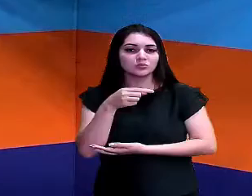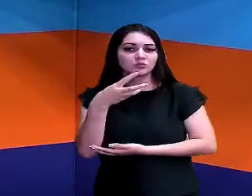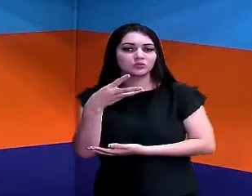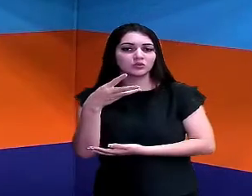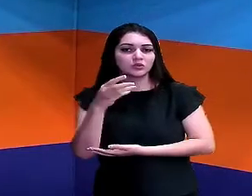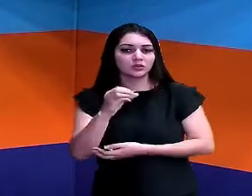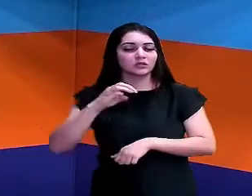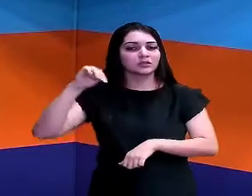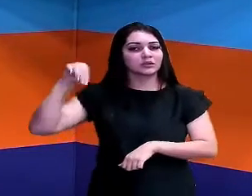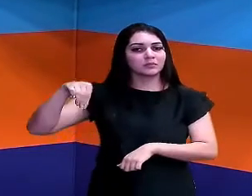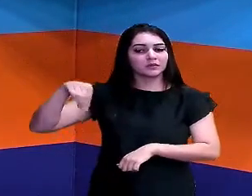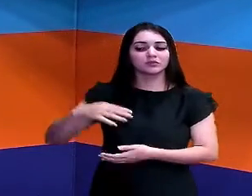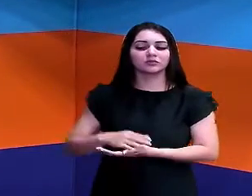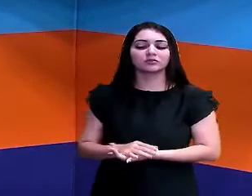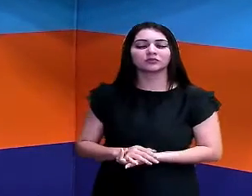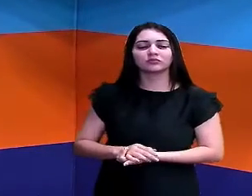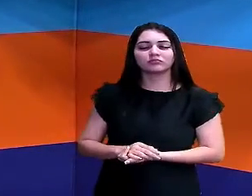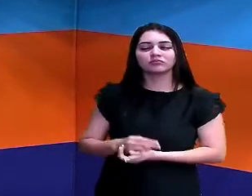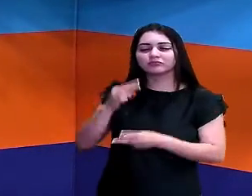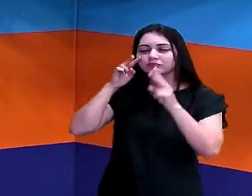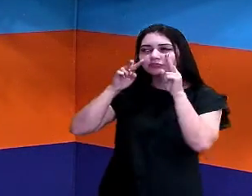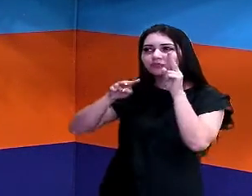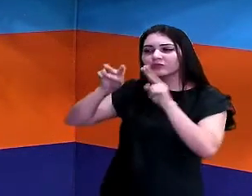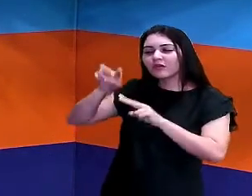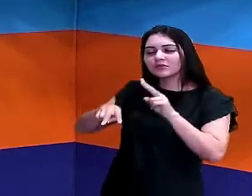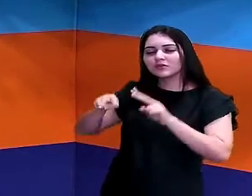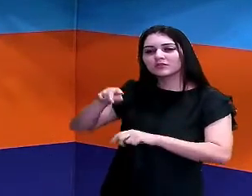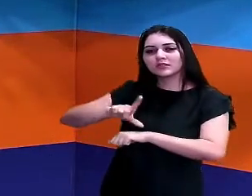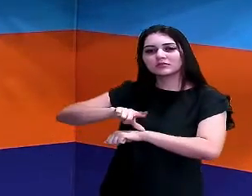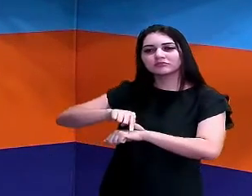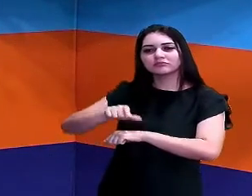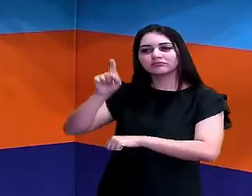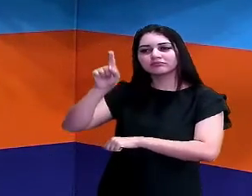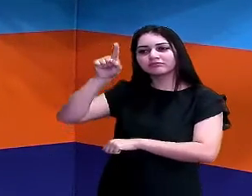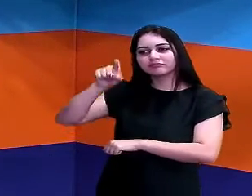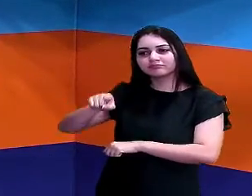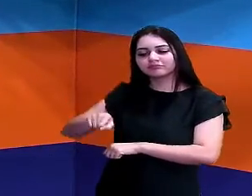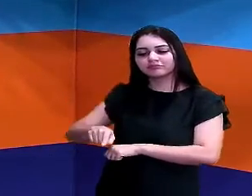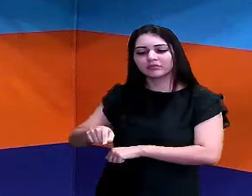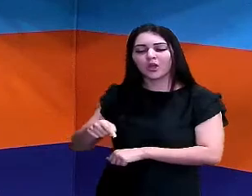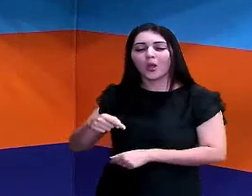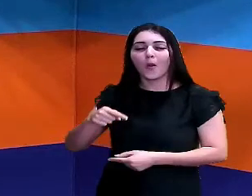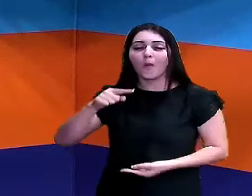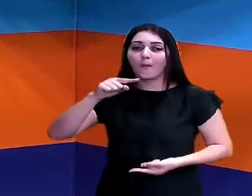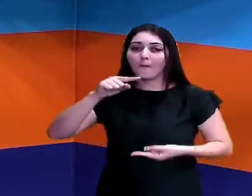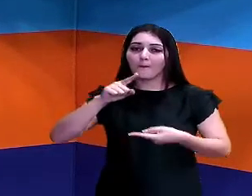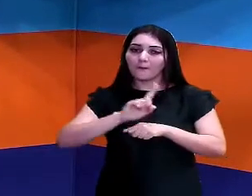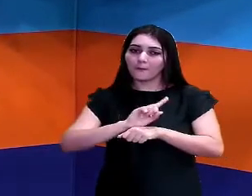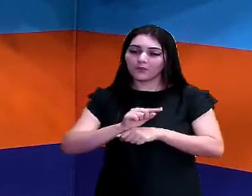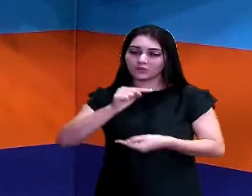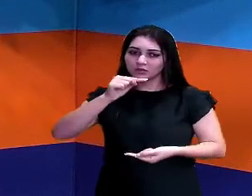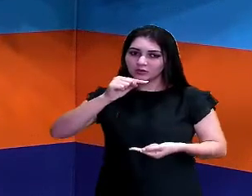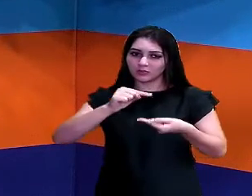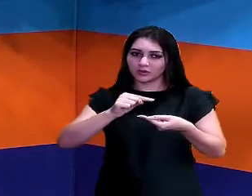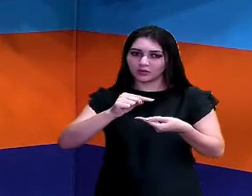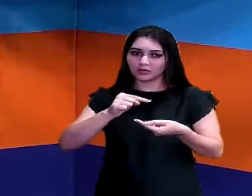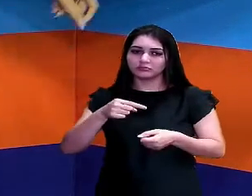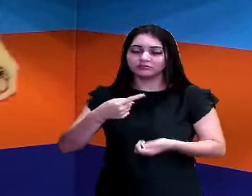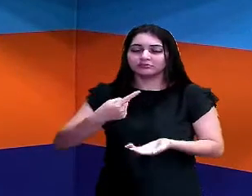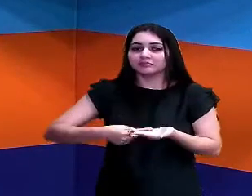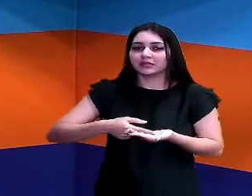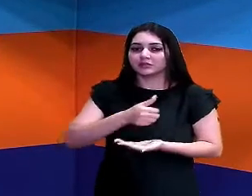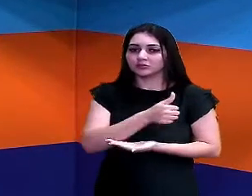Então, aqui, ó. Quando eu olho, ó, eu vejo aqui. Meu ponteiro menor batendo no 11 e